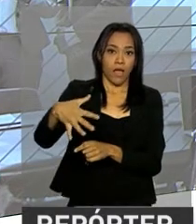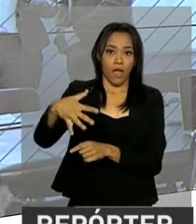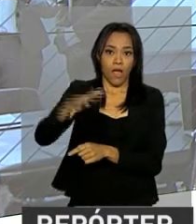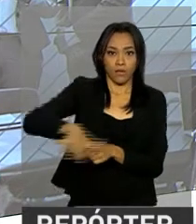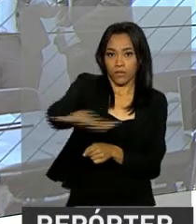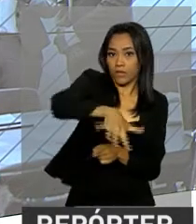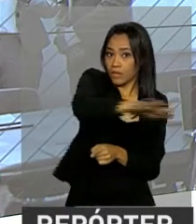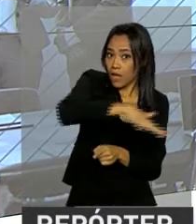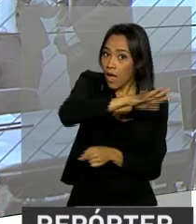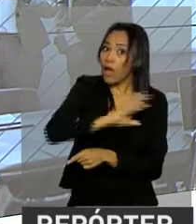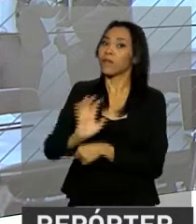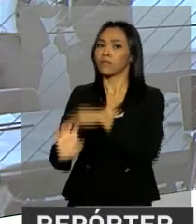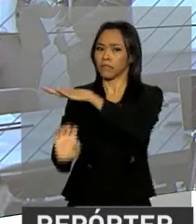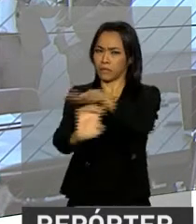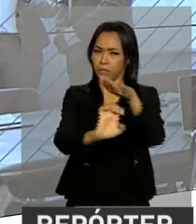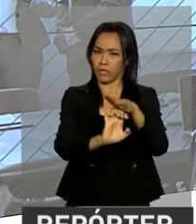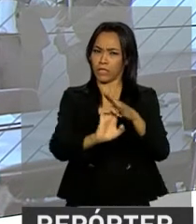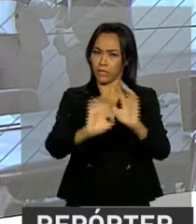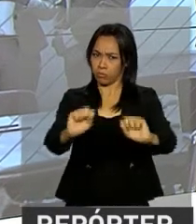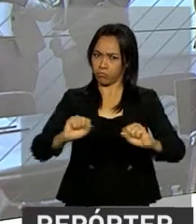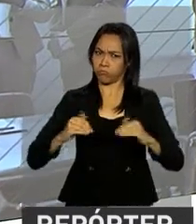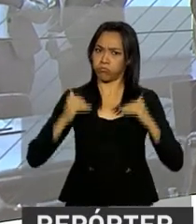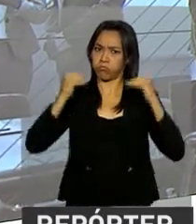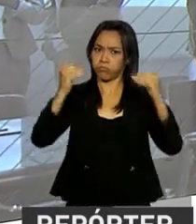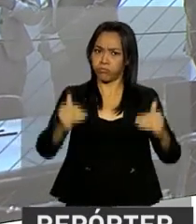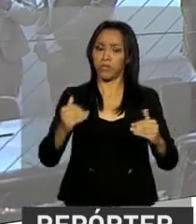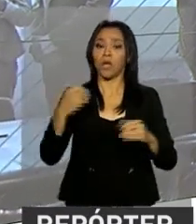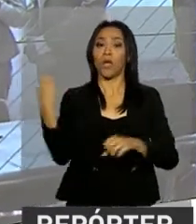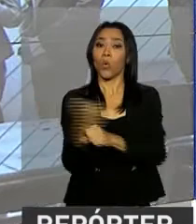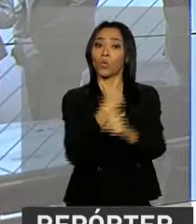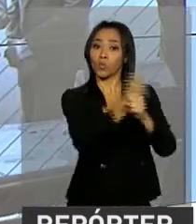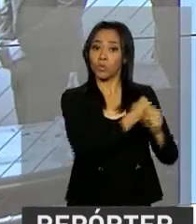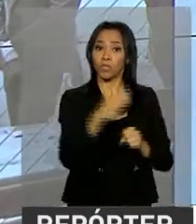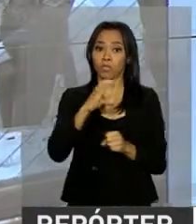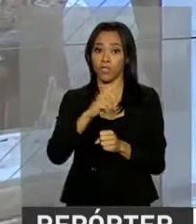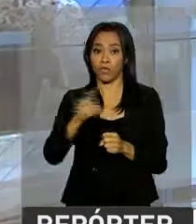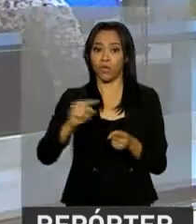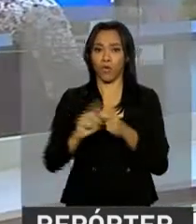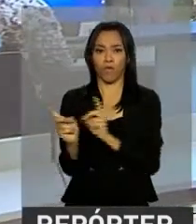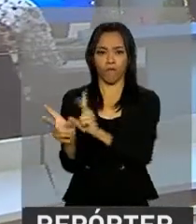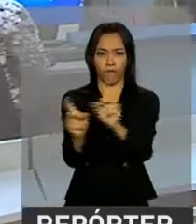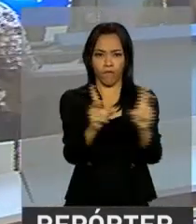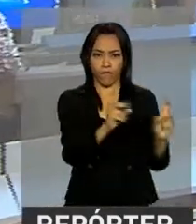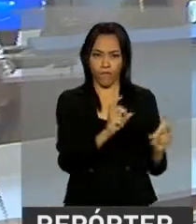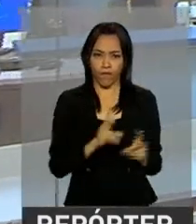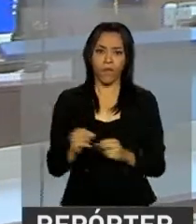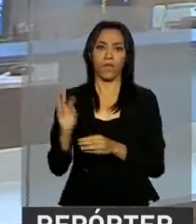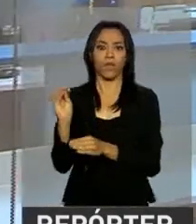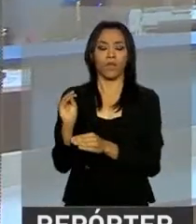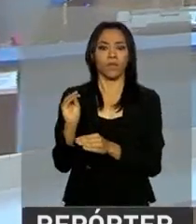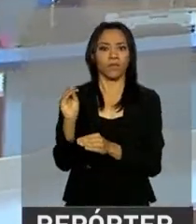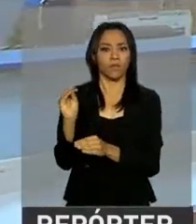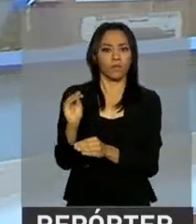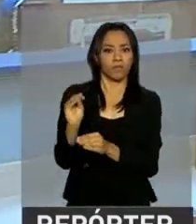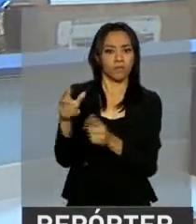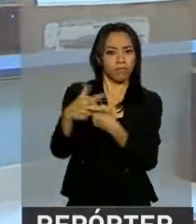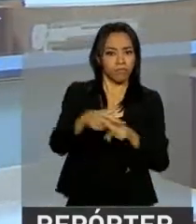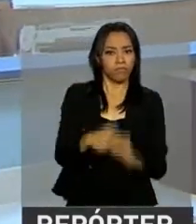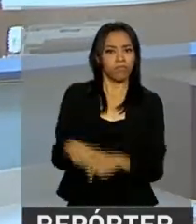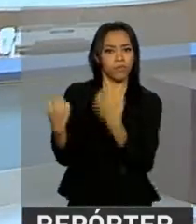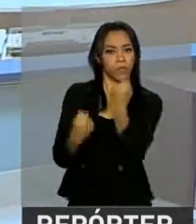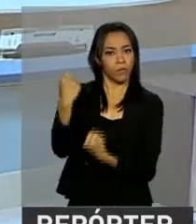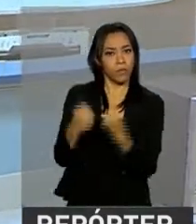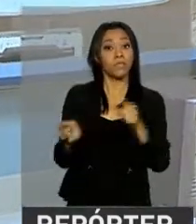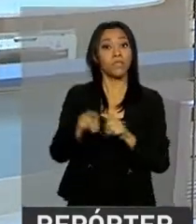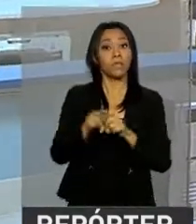mais empresas de alto rendimento são construção civil, comércio, manutenção de veículos e indústrias. E